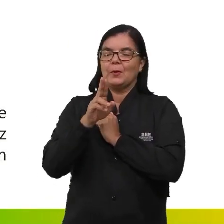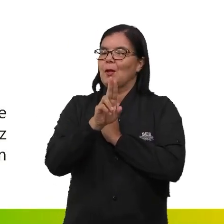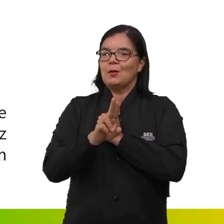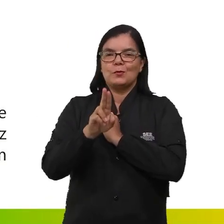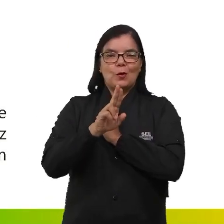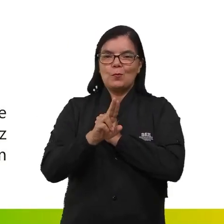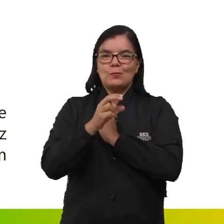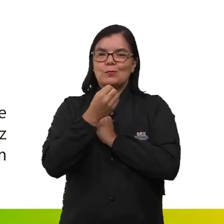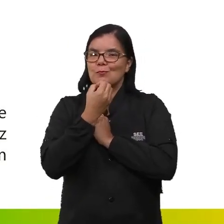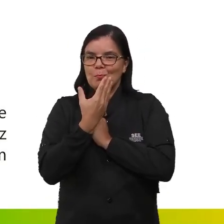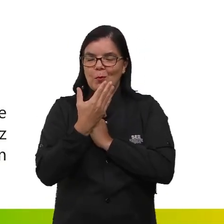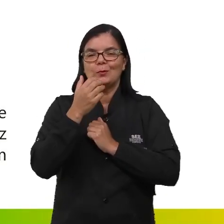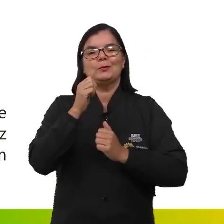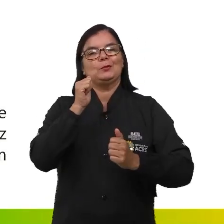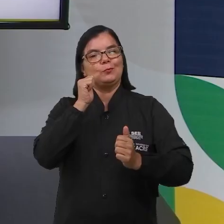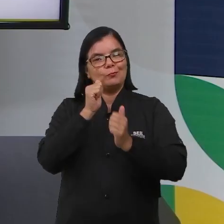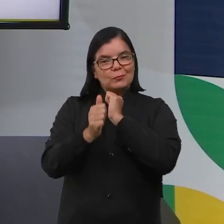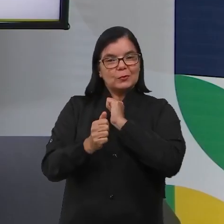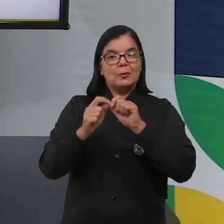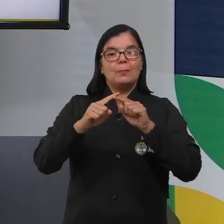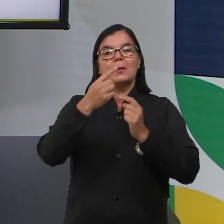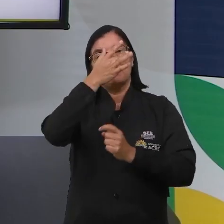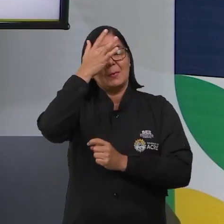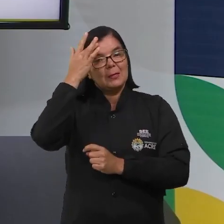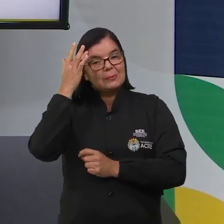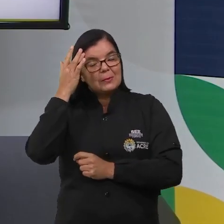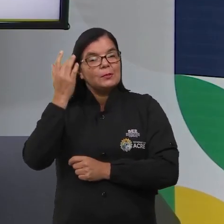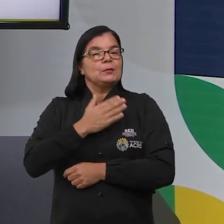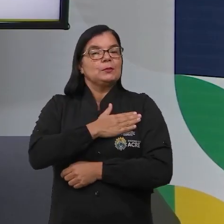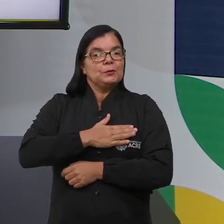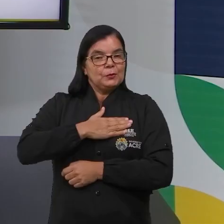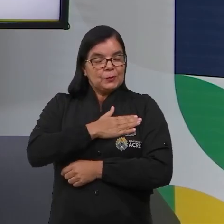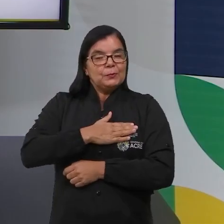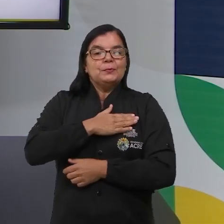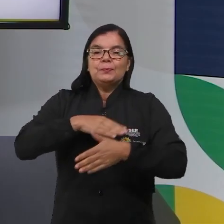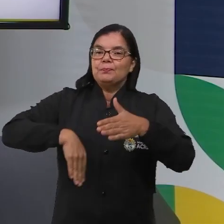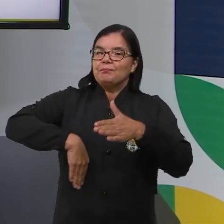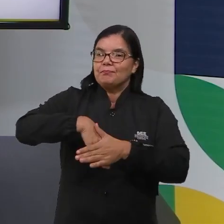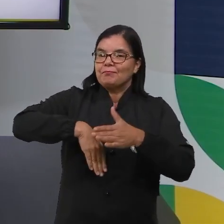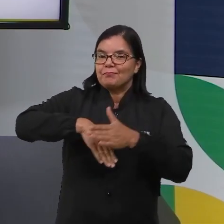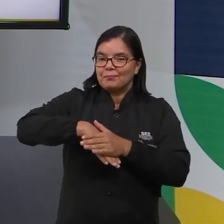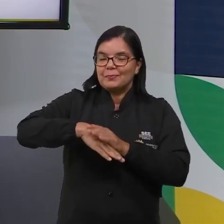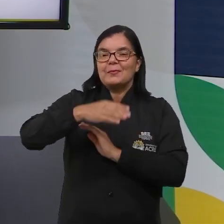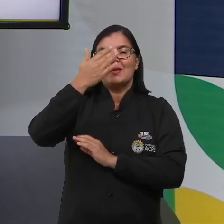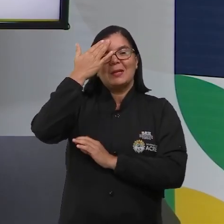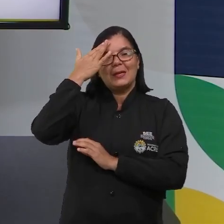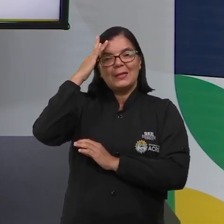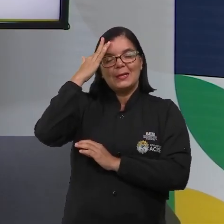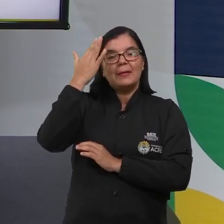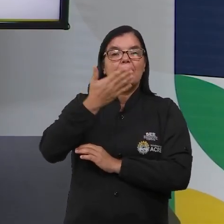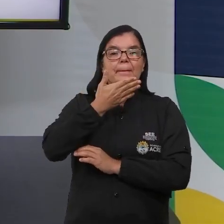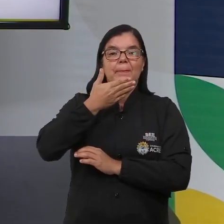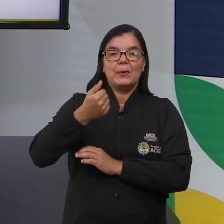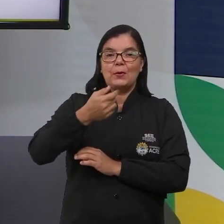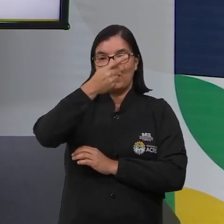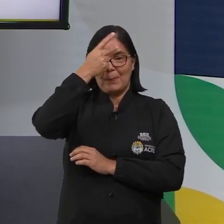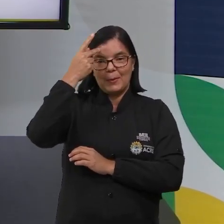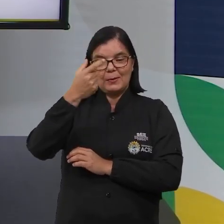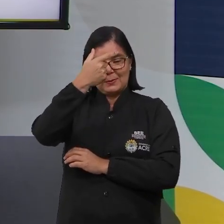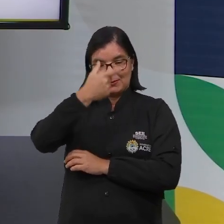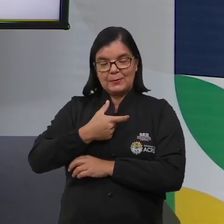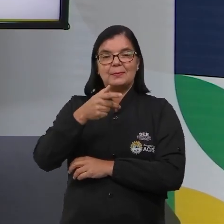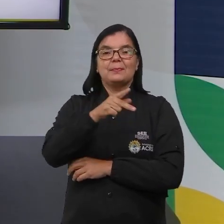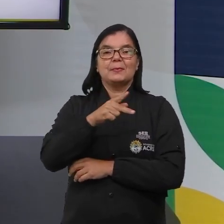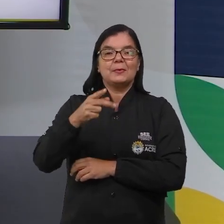os bons jogadores e para quem gosta de futebol aí conseguiria facilmente interpretar. Mas uma pessoa como a